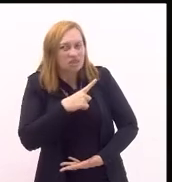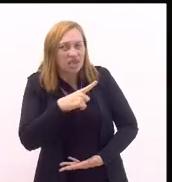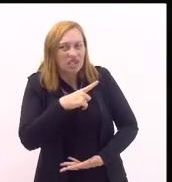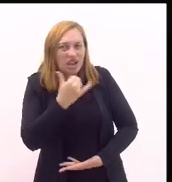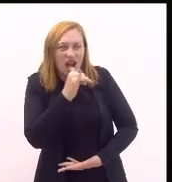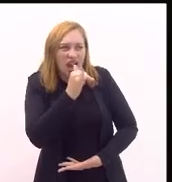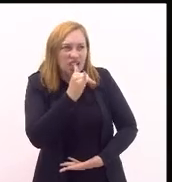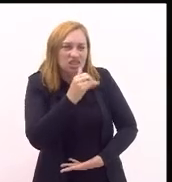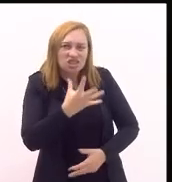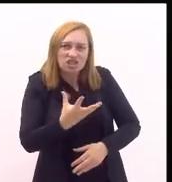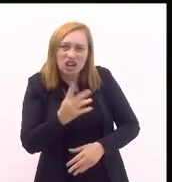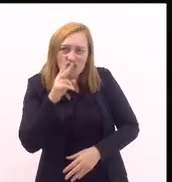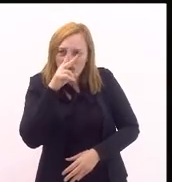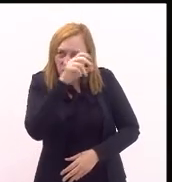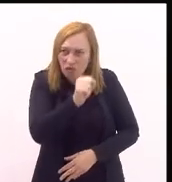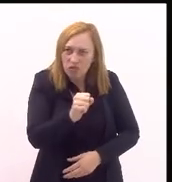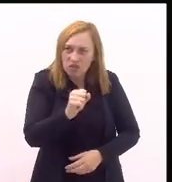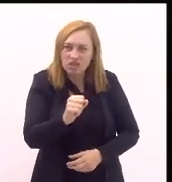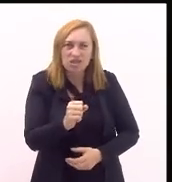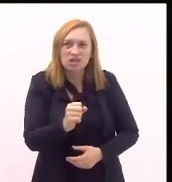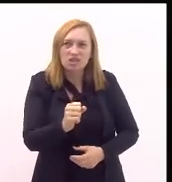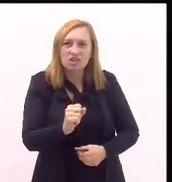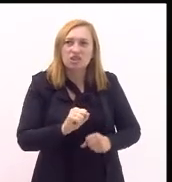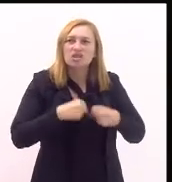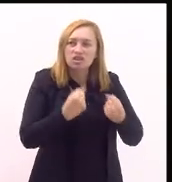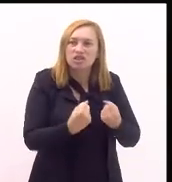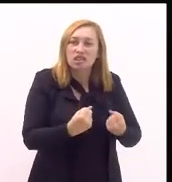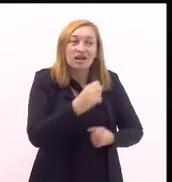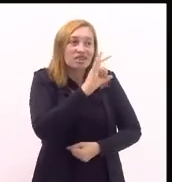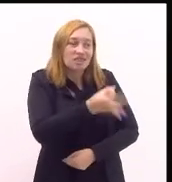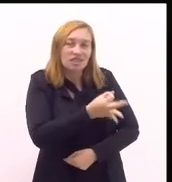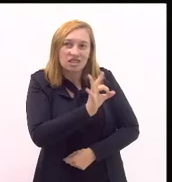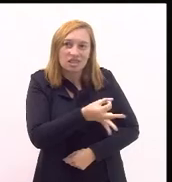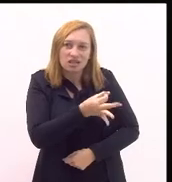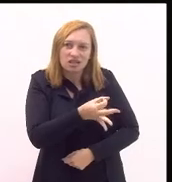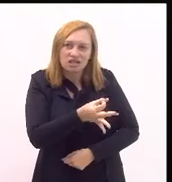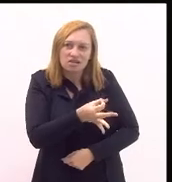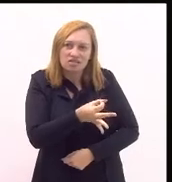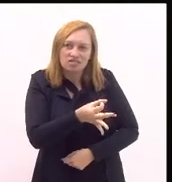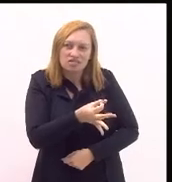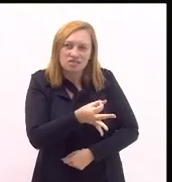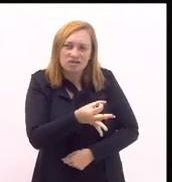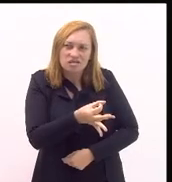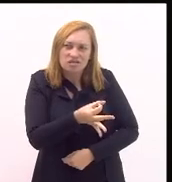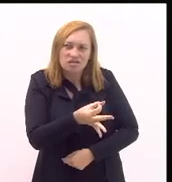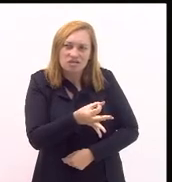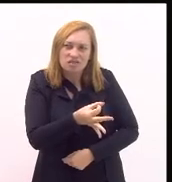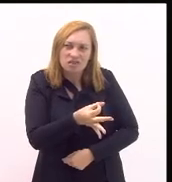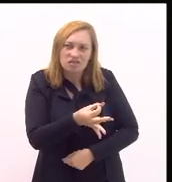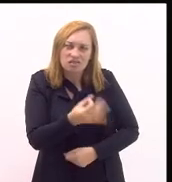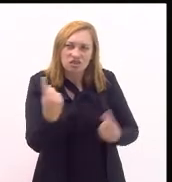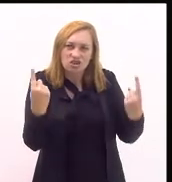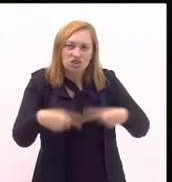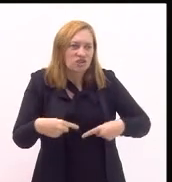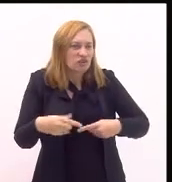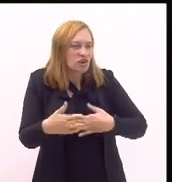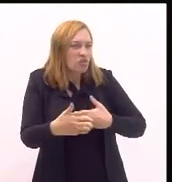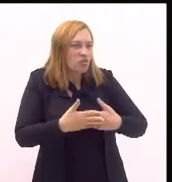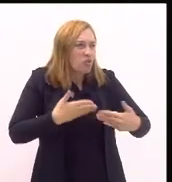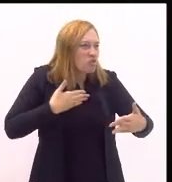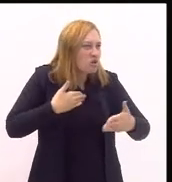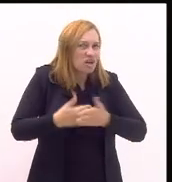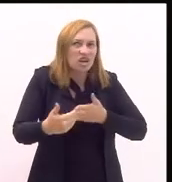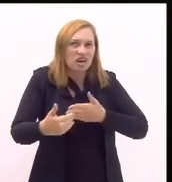onde vem essa energia de onde vem essa garra e onde vem a certeza de que vem os desafios que